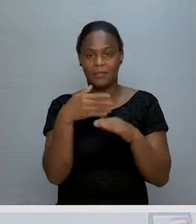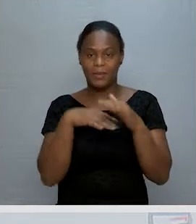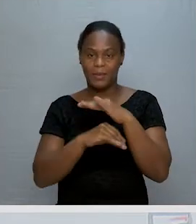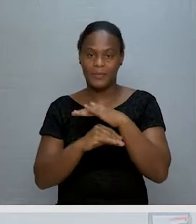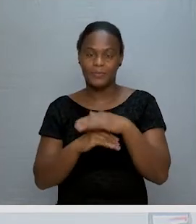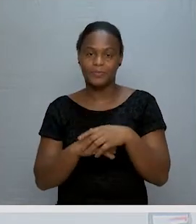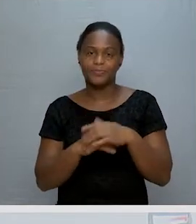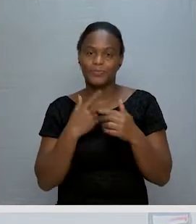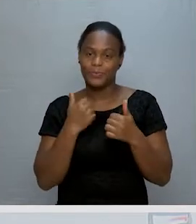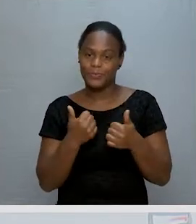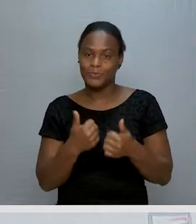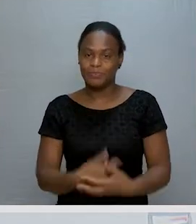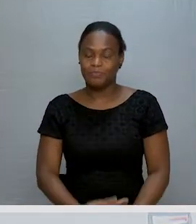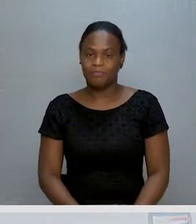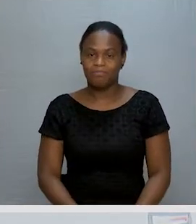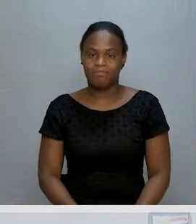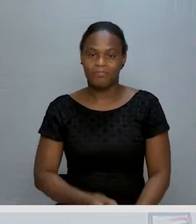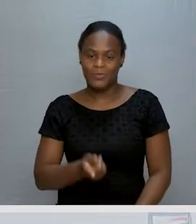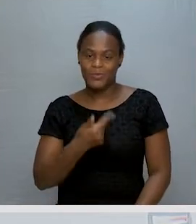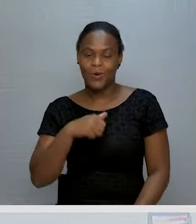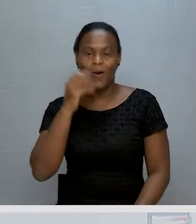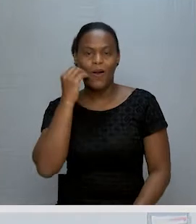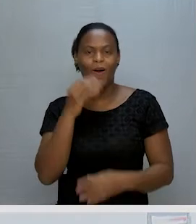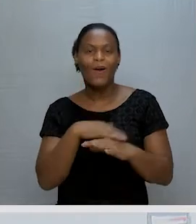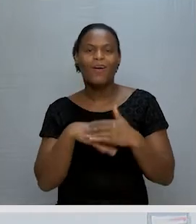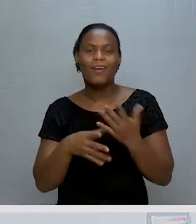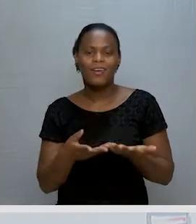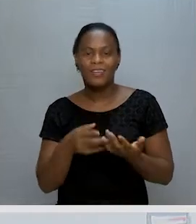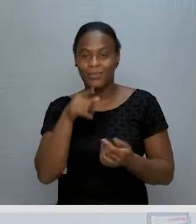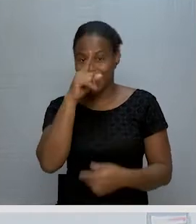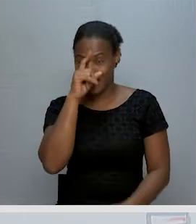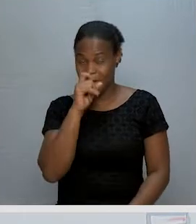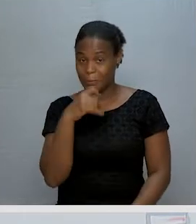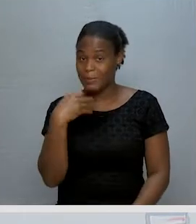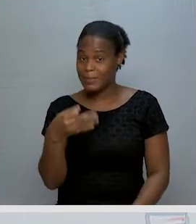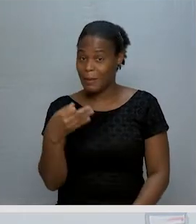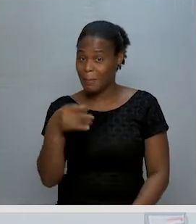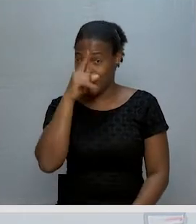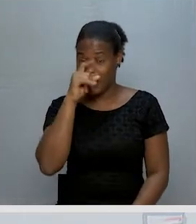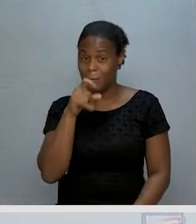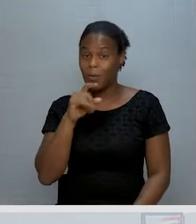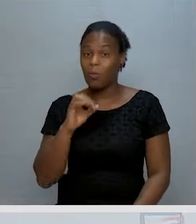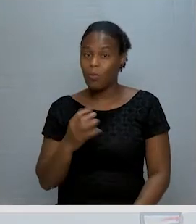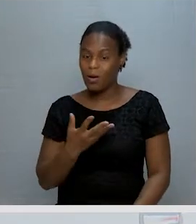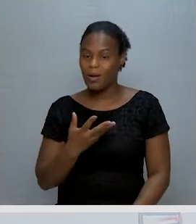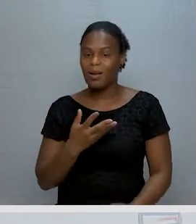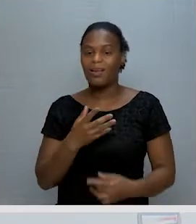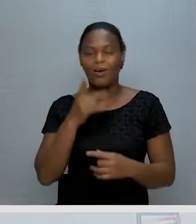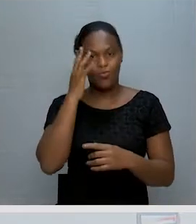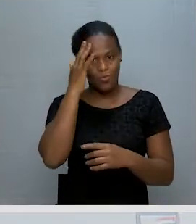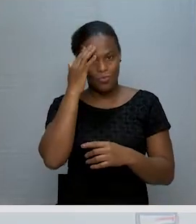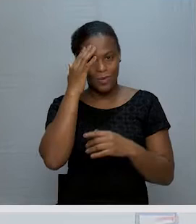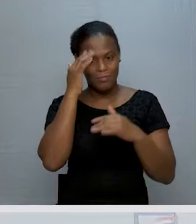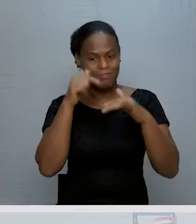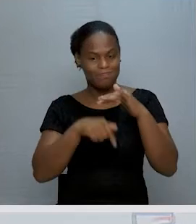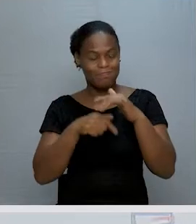17 décimas, correto. Como é que fizemos isso? Lembrem-se sempre, quando os